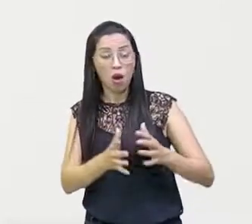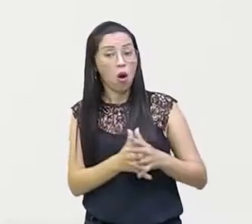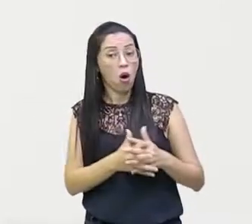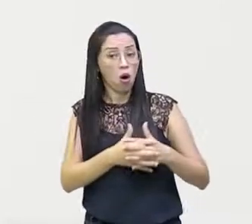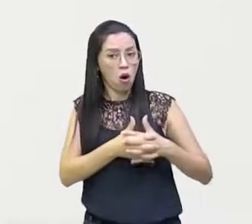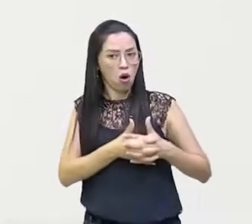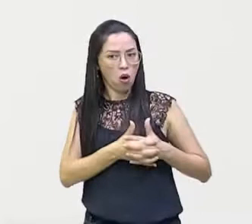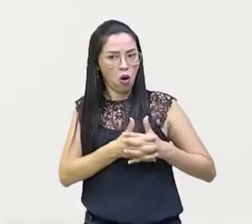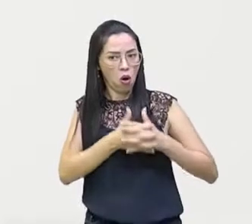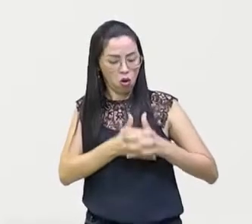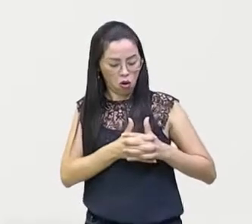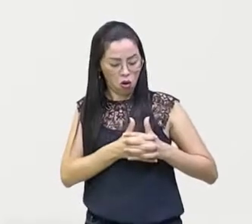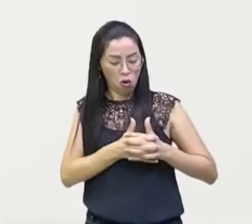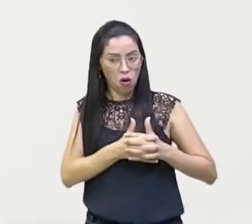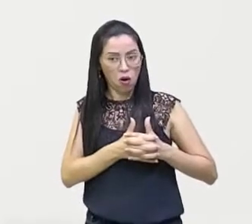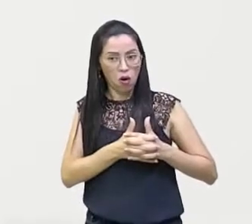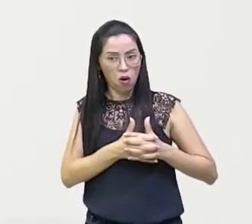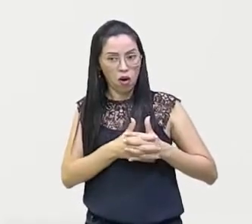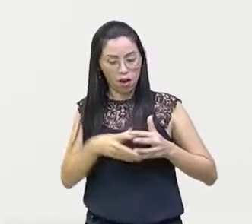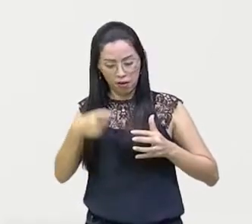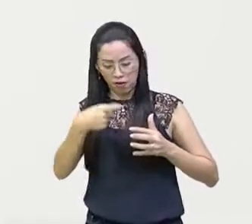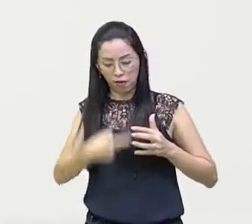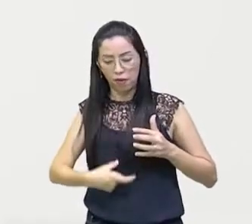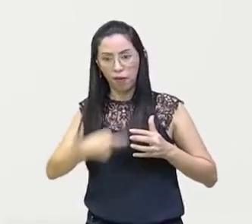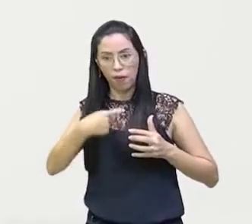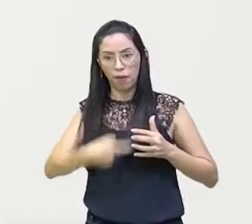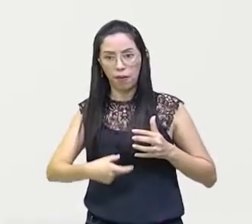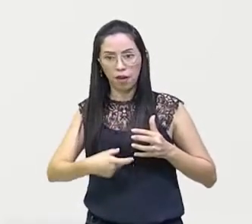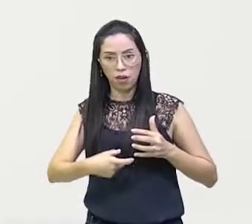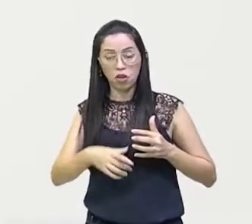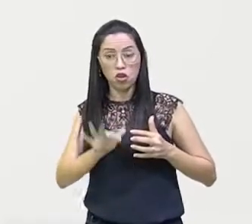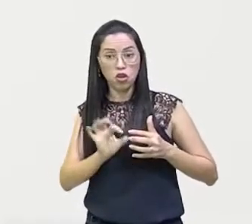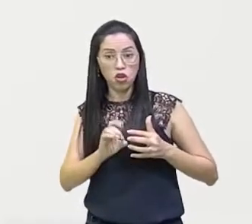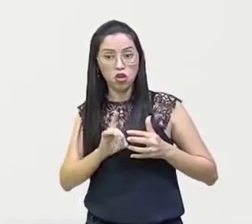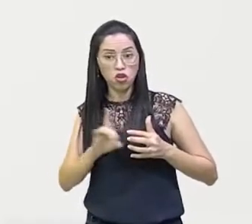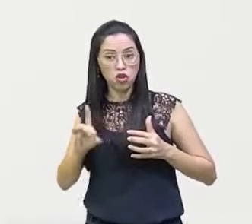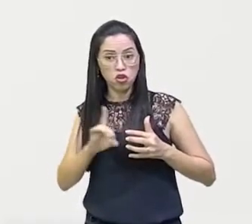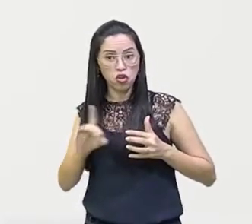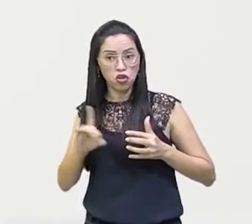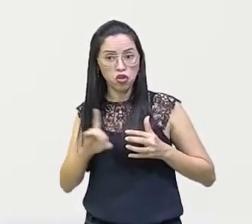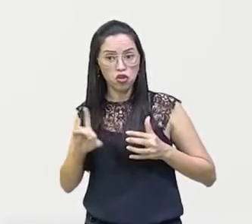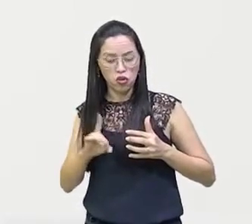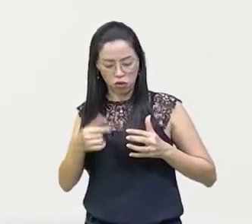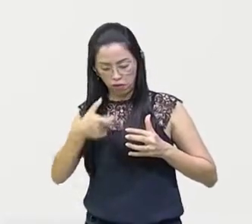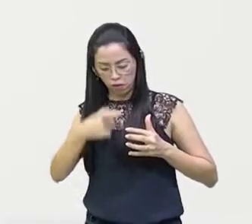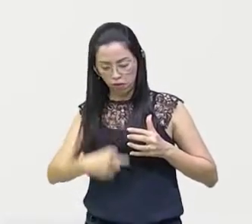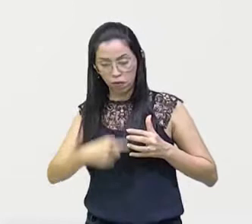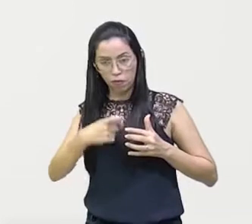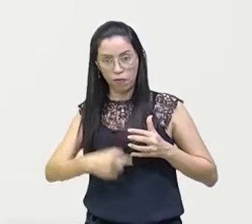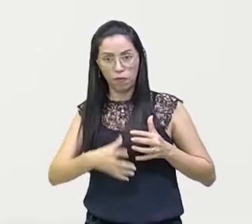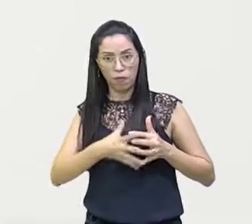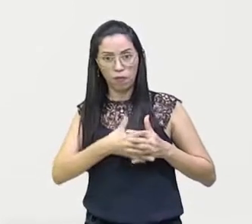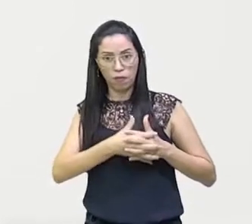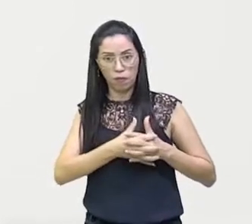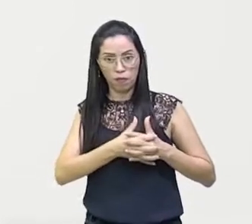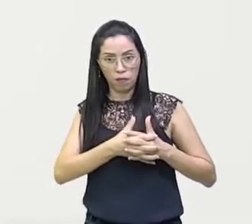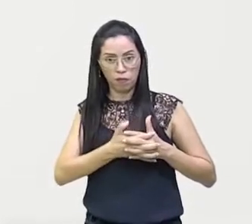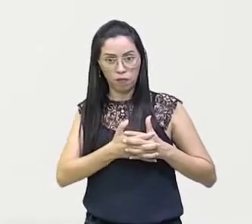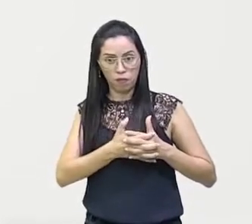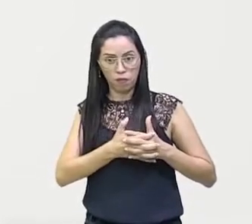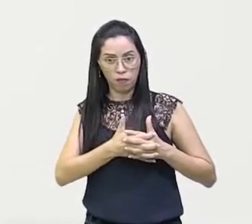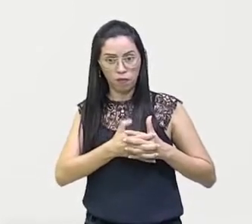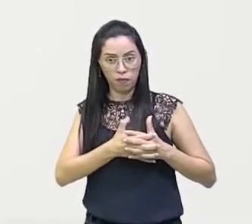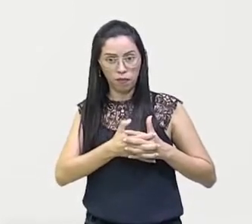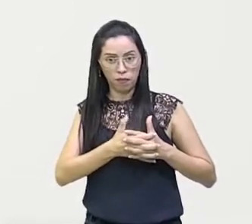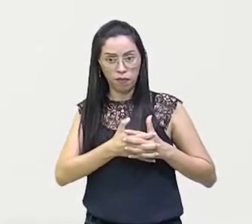ver aqui, que é por onde o sangue passa, né? Ele passa por um processo e ele vai pelo